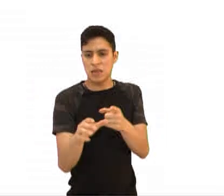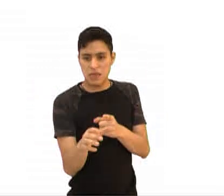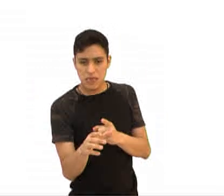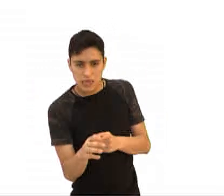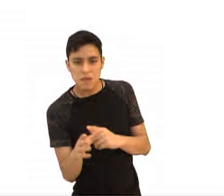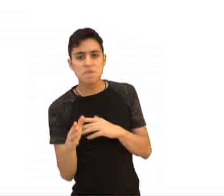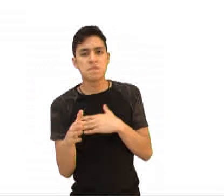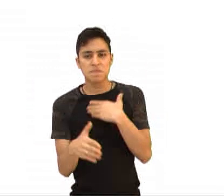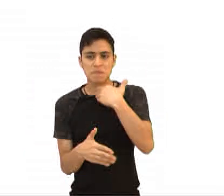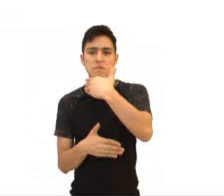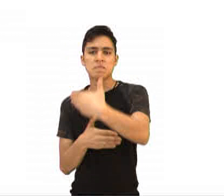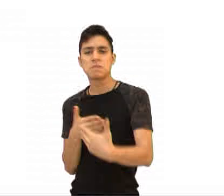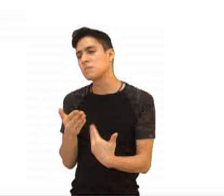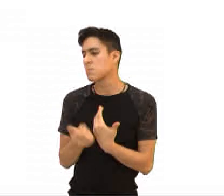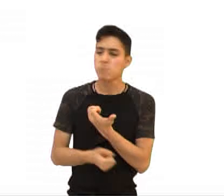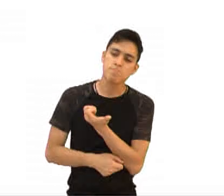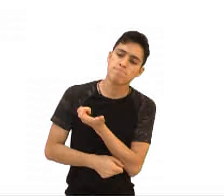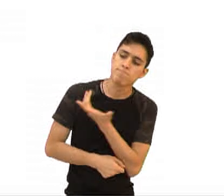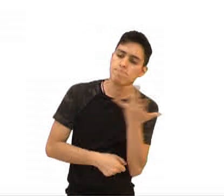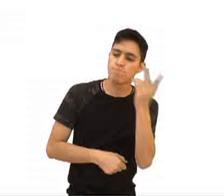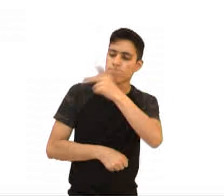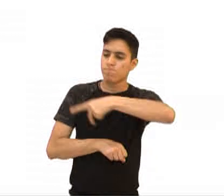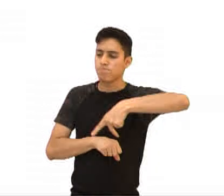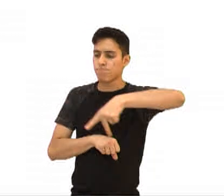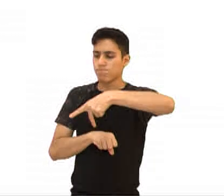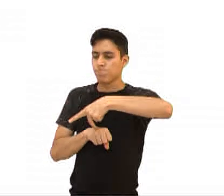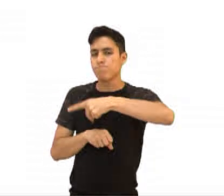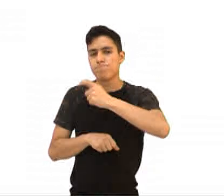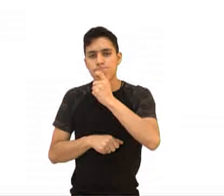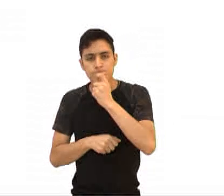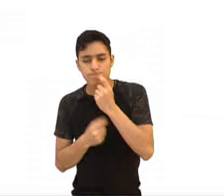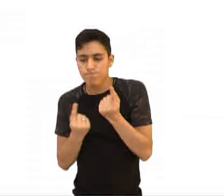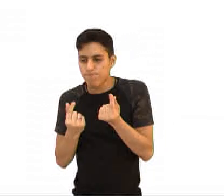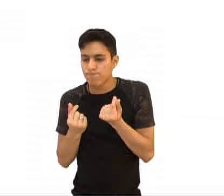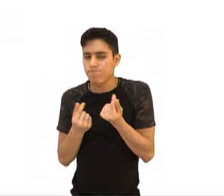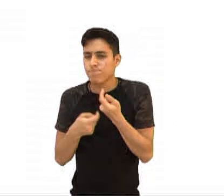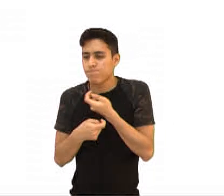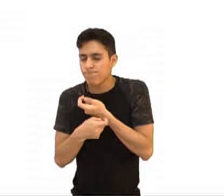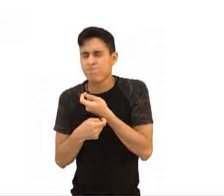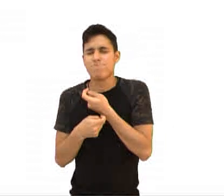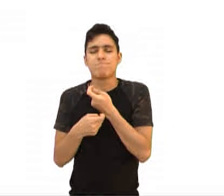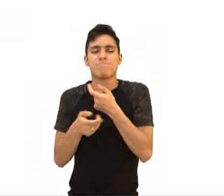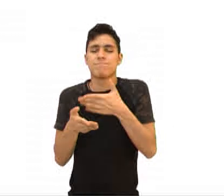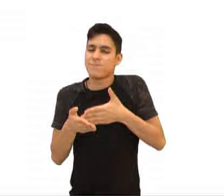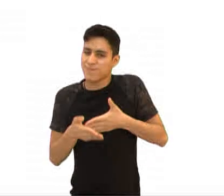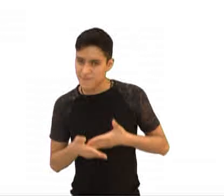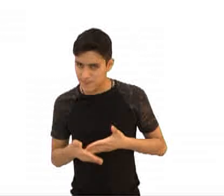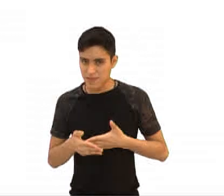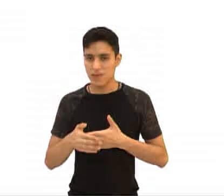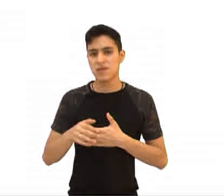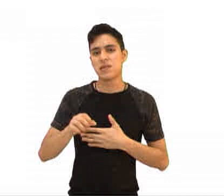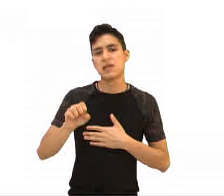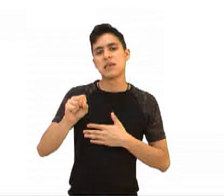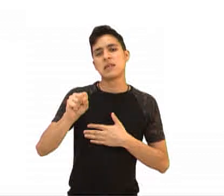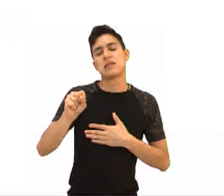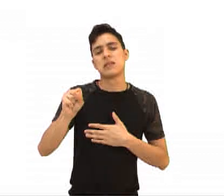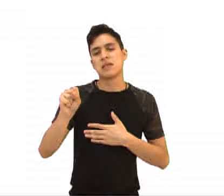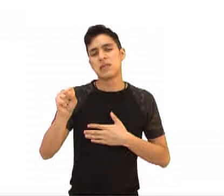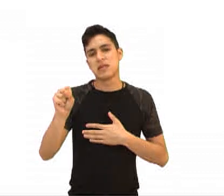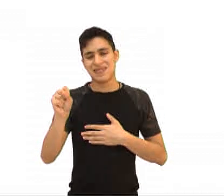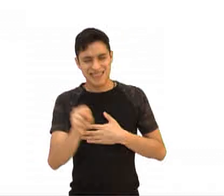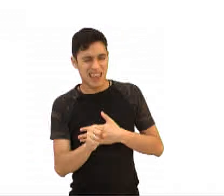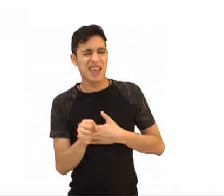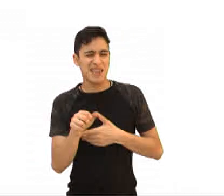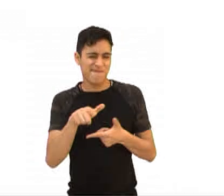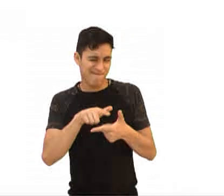ainda acontecendo, alguns países apresentando desenvolvimento econômico tardio, né, a Ásia Central, o Sudeste.